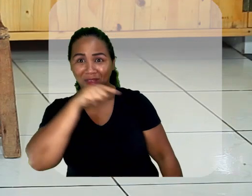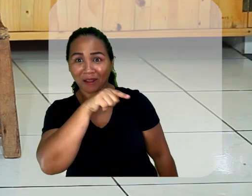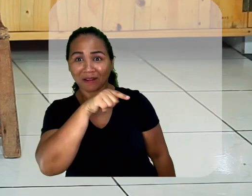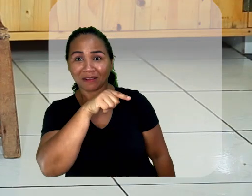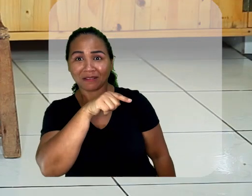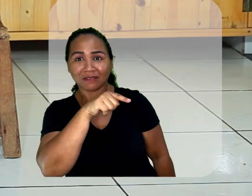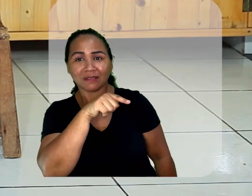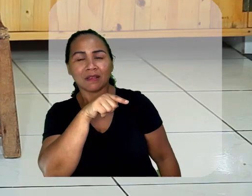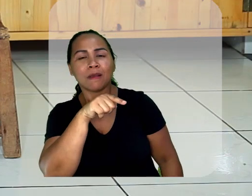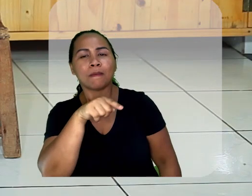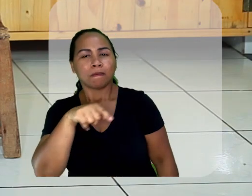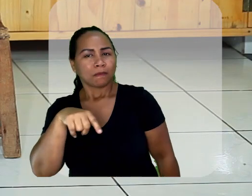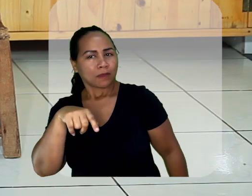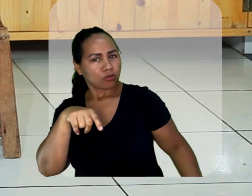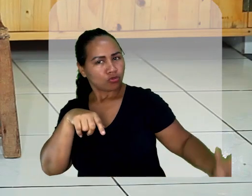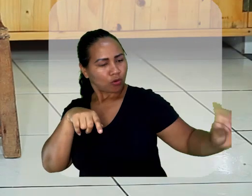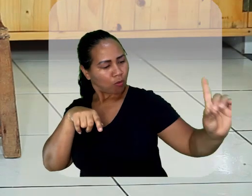Ele me beijou as mãos,